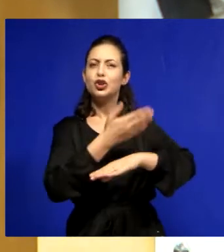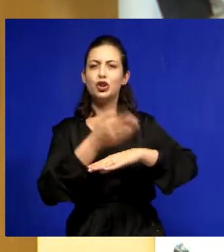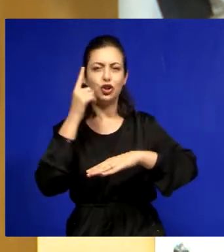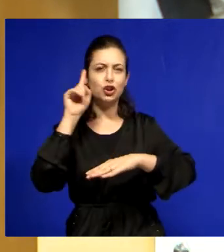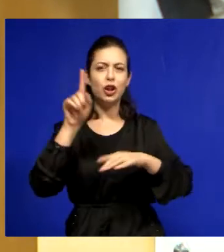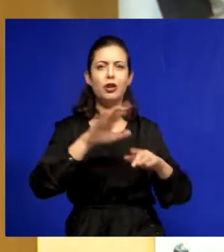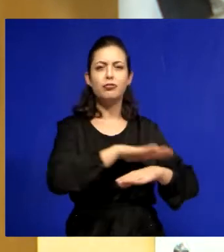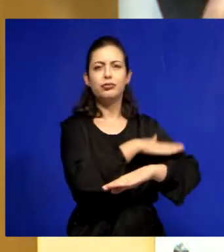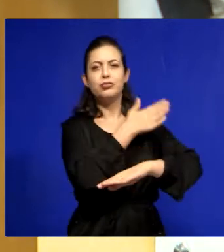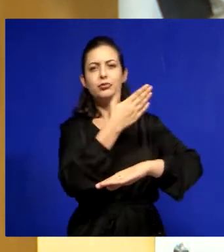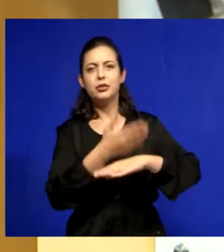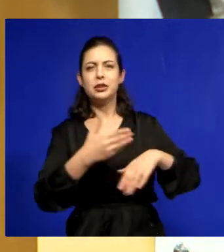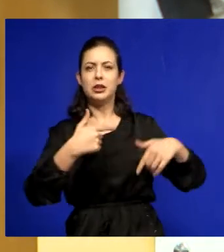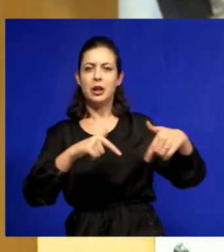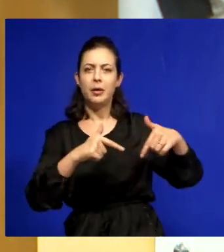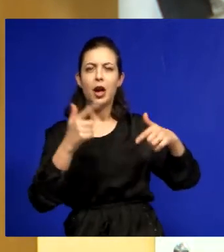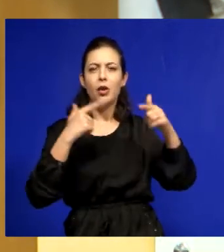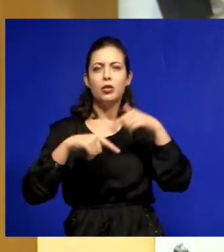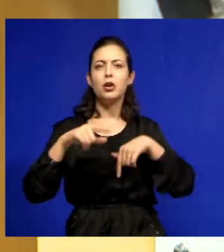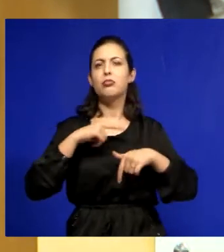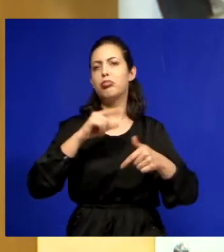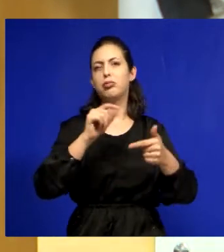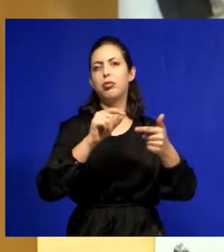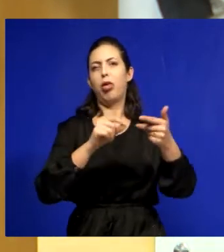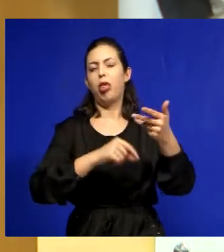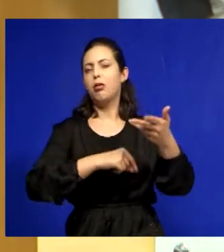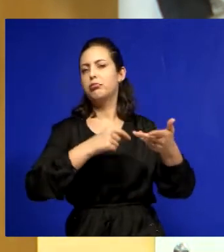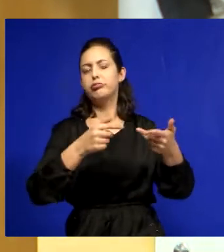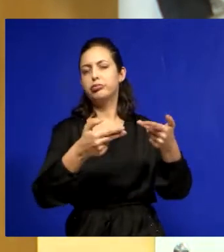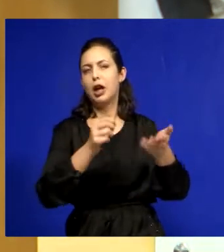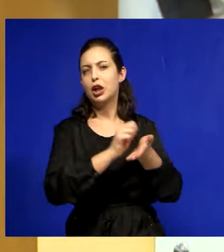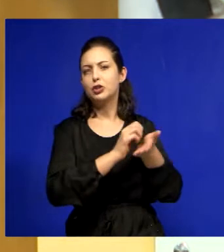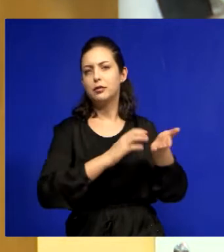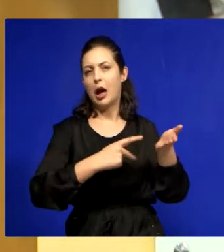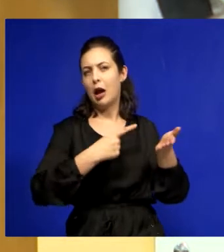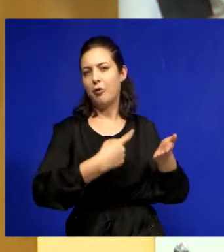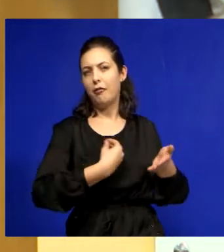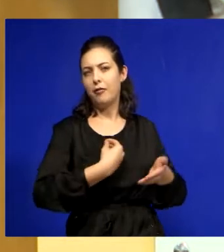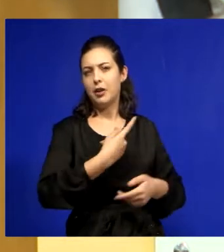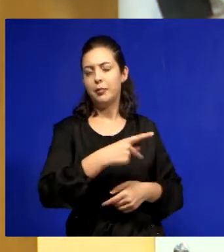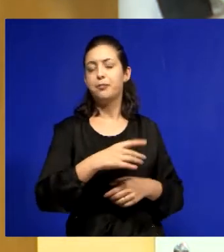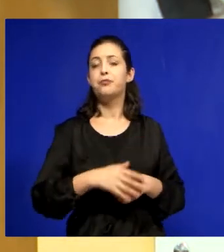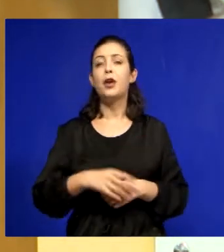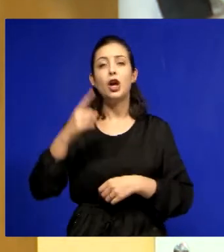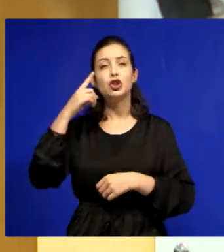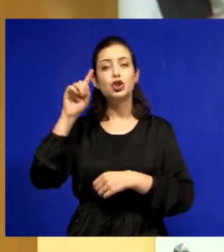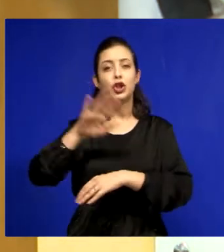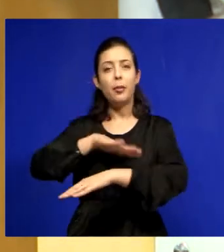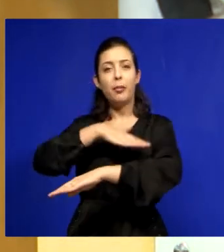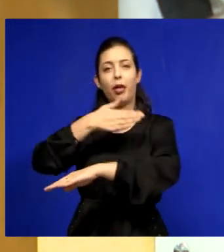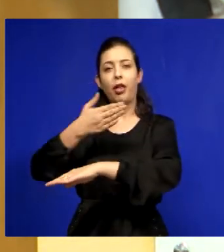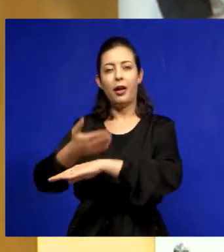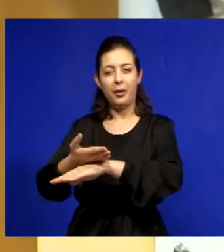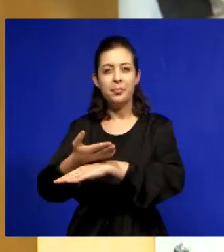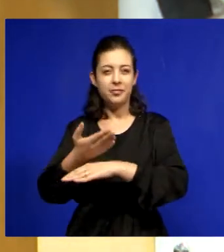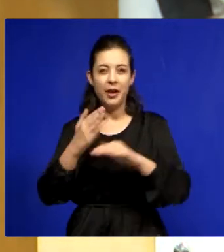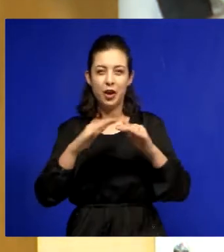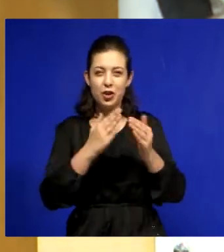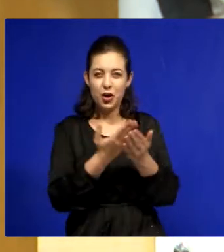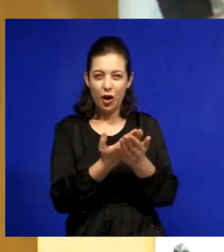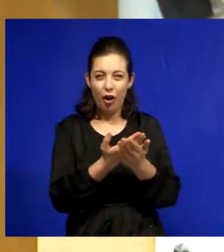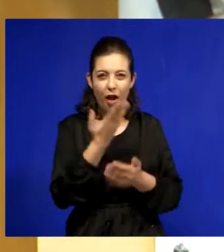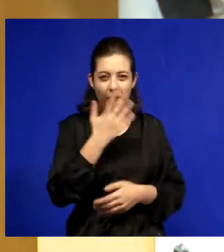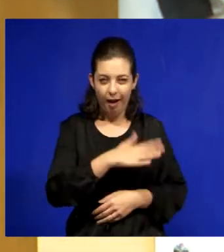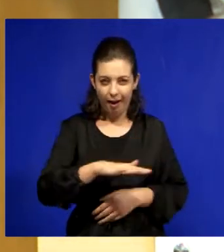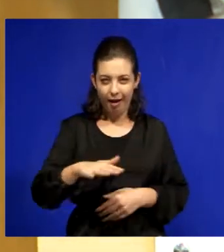trabalhar possa durante o dia têm outros afazeres essa casa dia é como se fosse uma creche onde a mãe